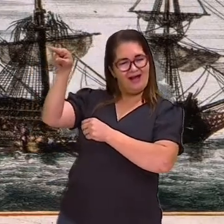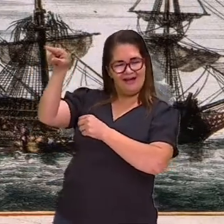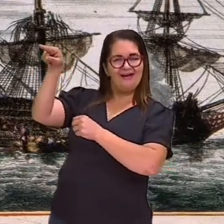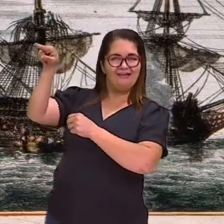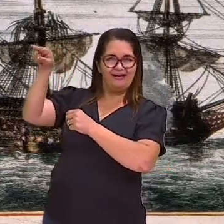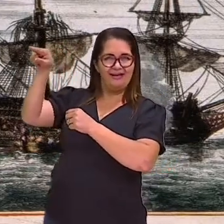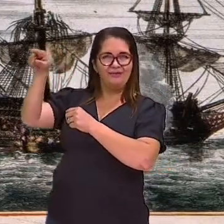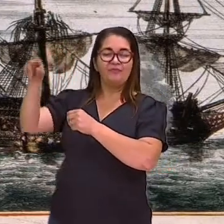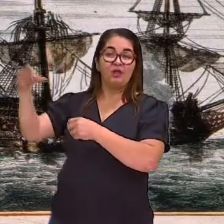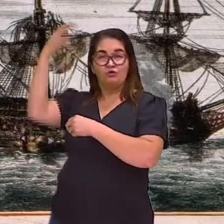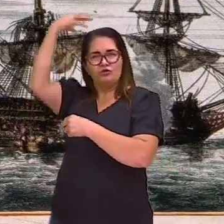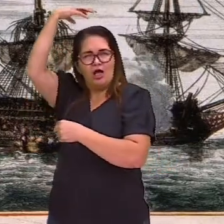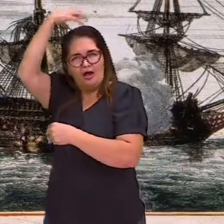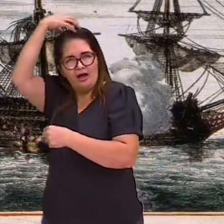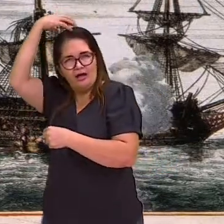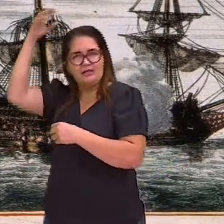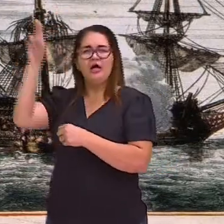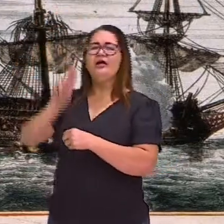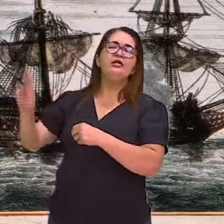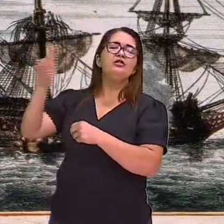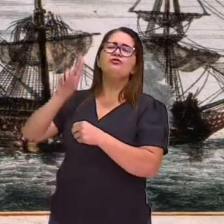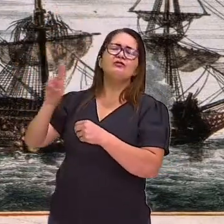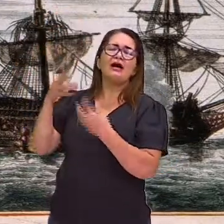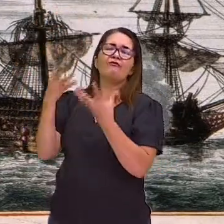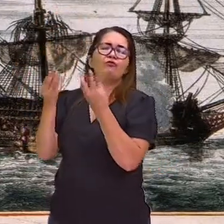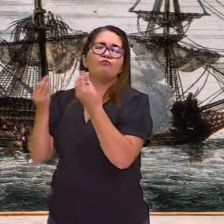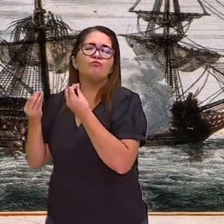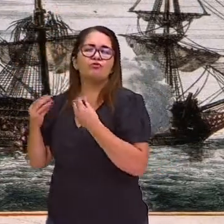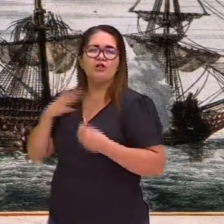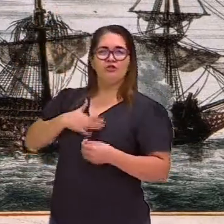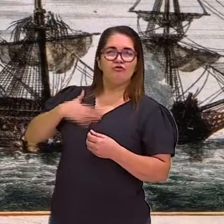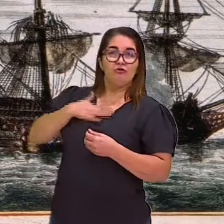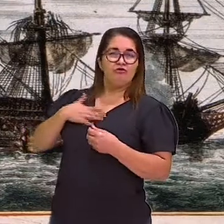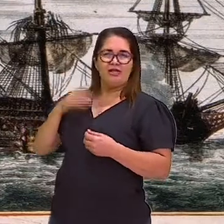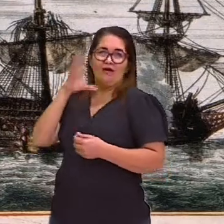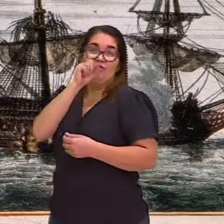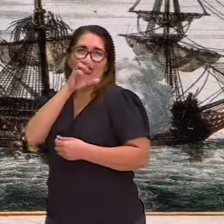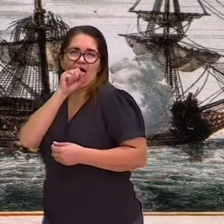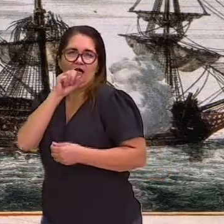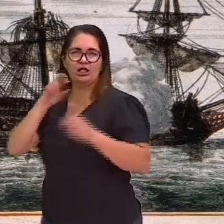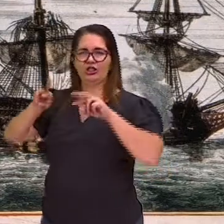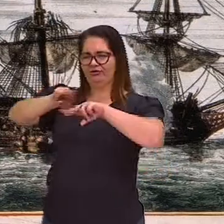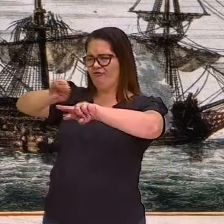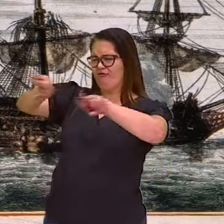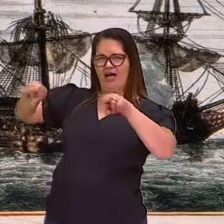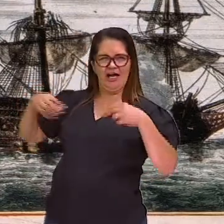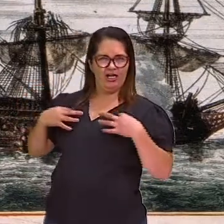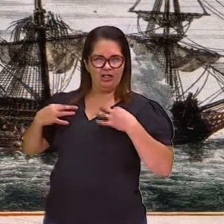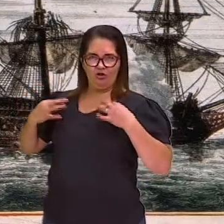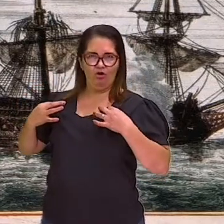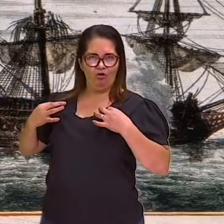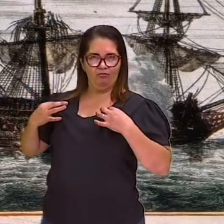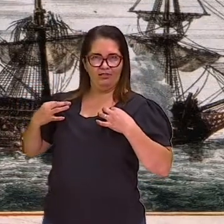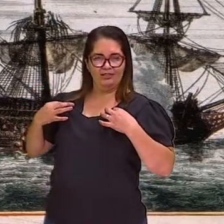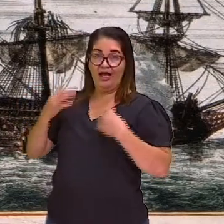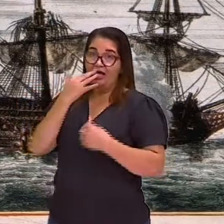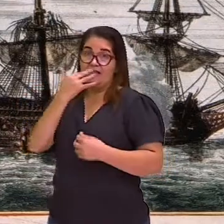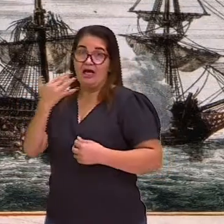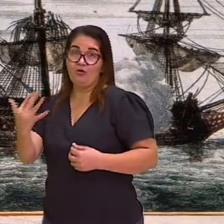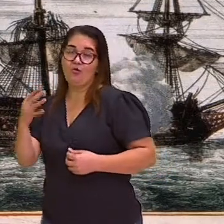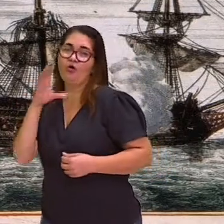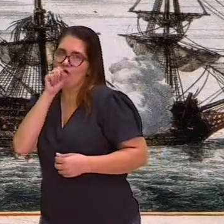a monarquia. Então eles vestem o laranja para homenagear a sua placa. Oranje, que vem de